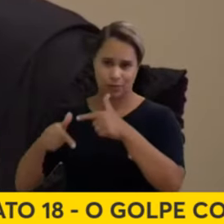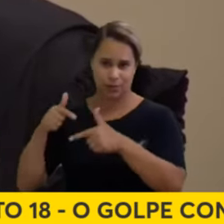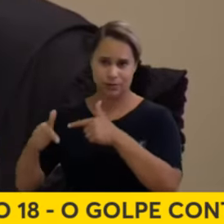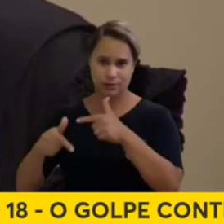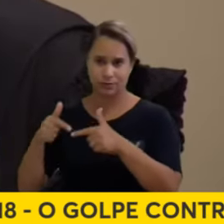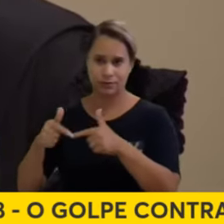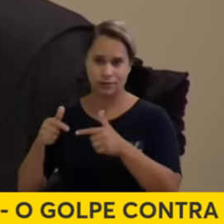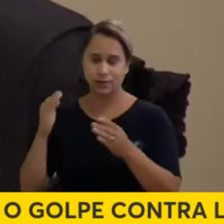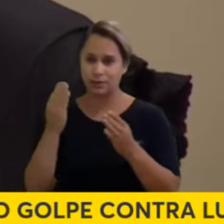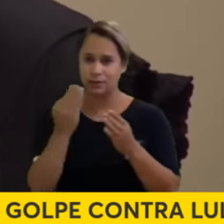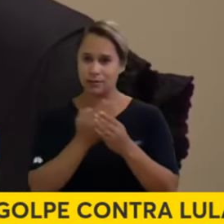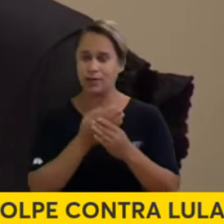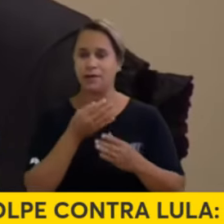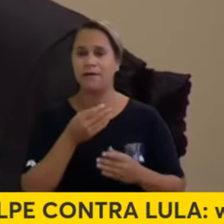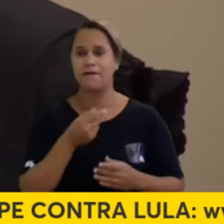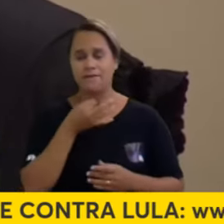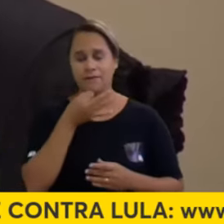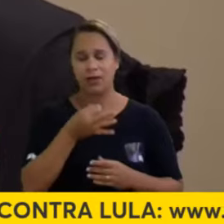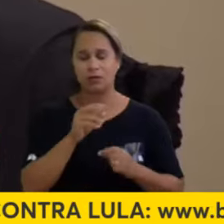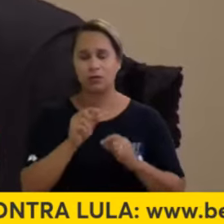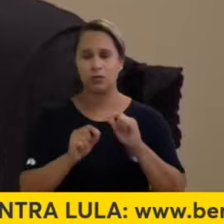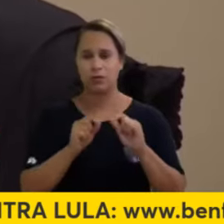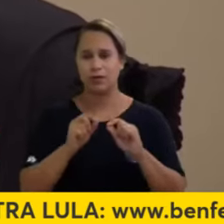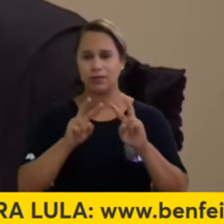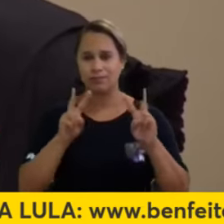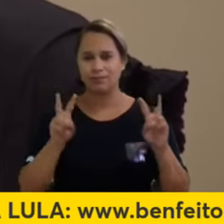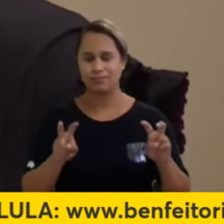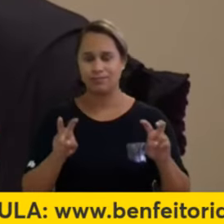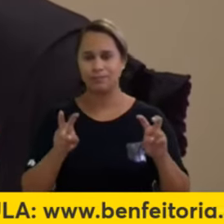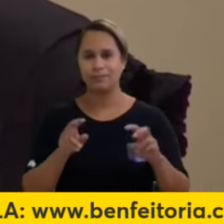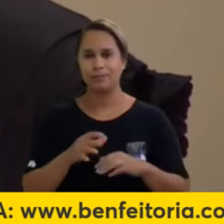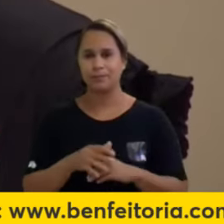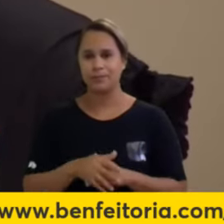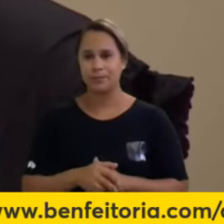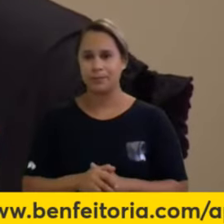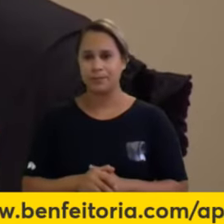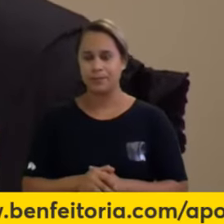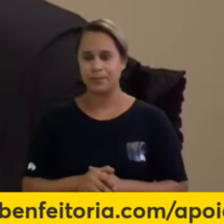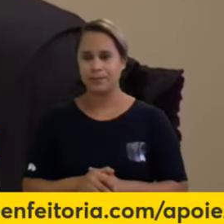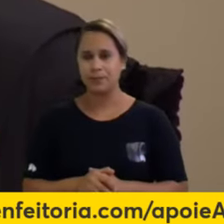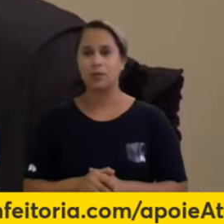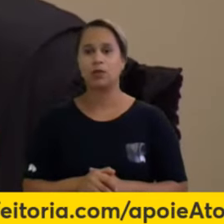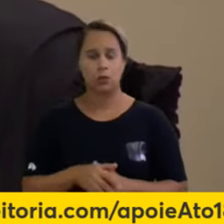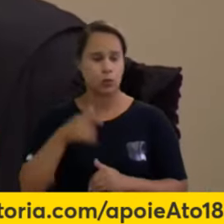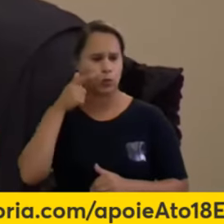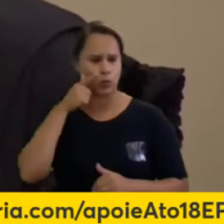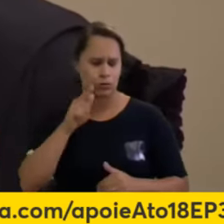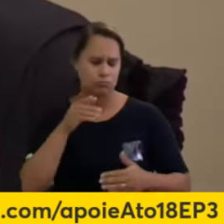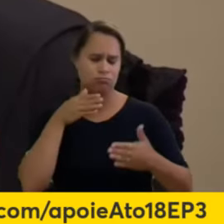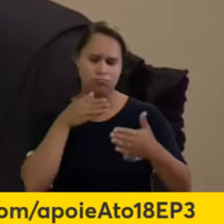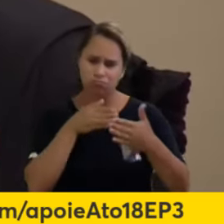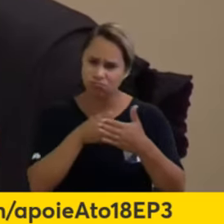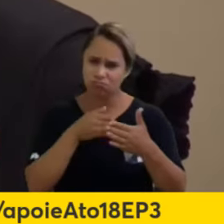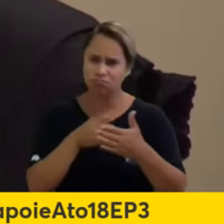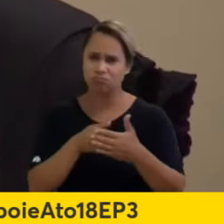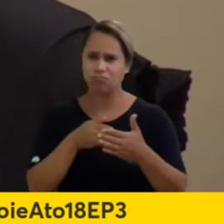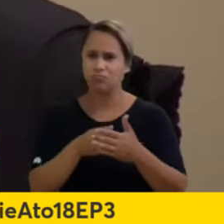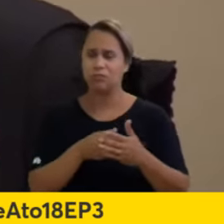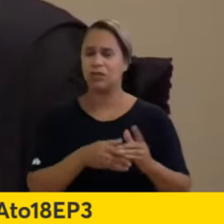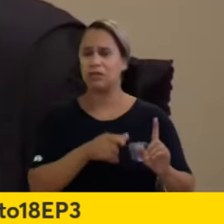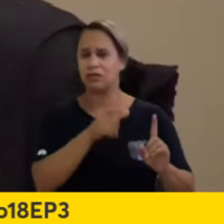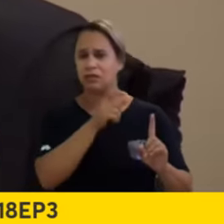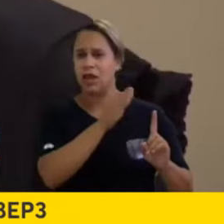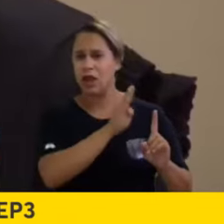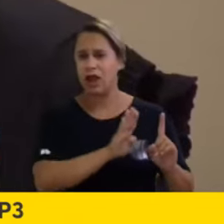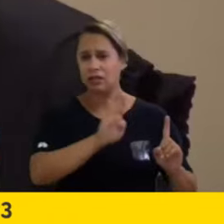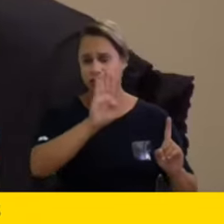em outras palavras o investigante buscou e conseguiu impedir eventual candidatura de investigado em outro estado da federação e depois afirma que há